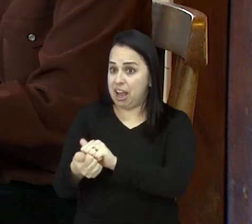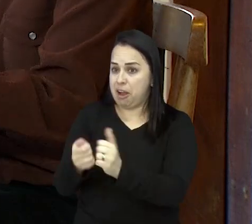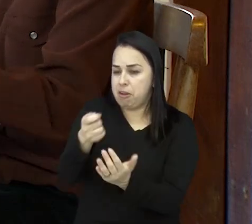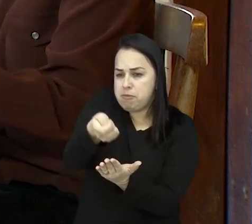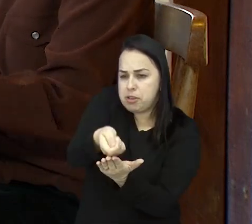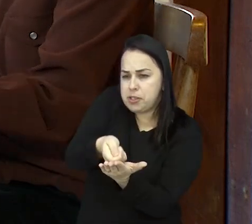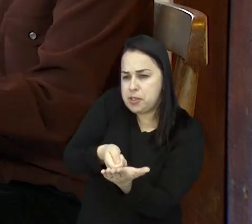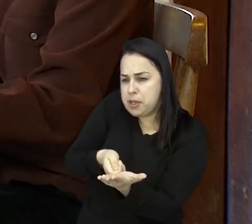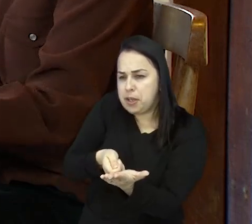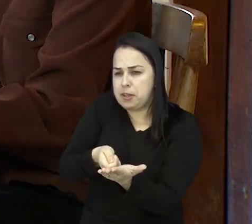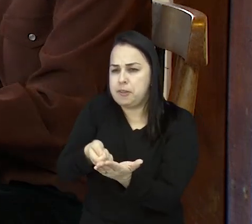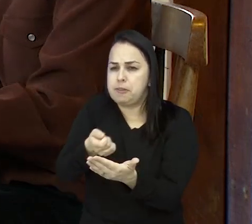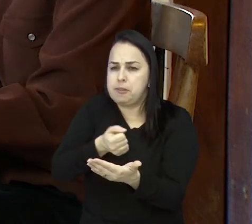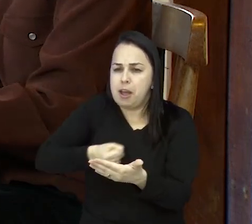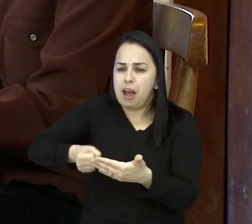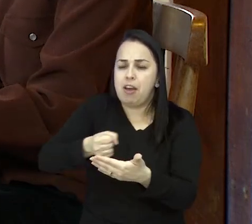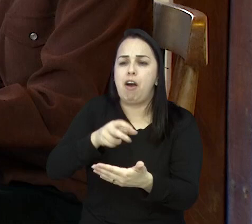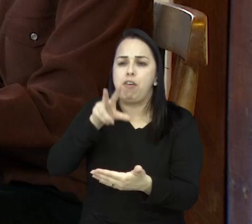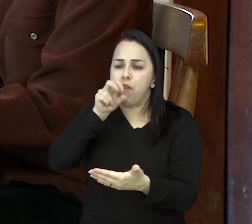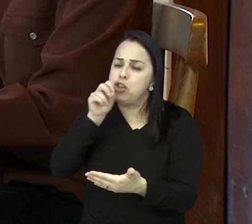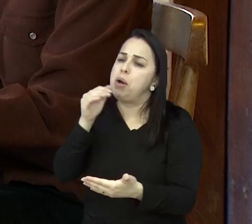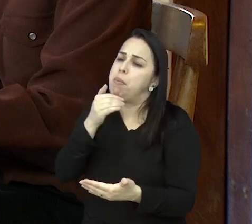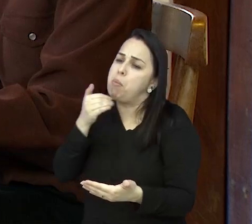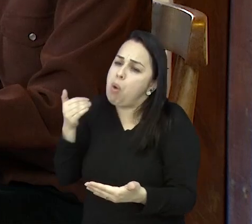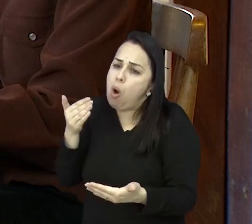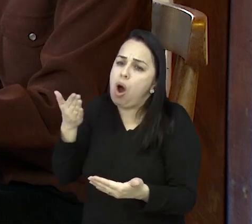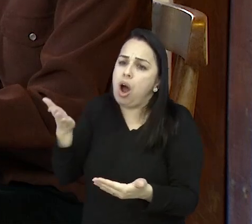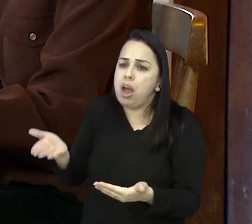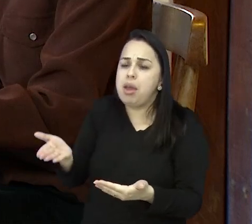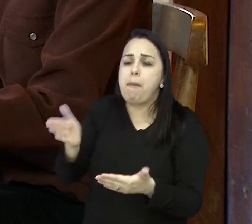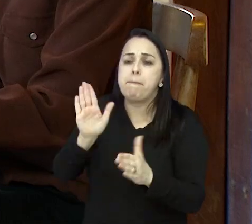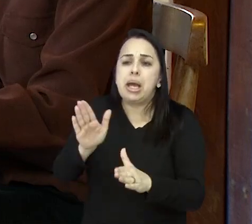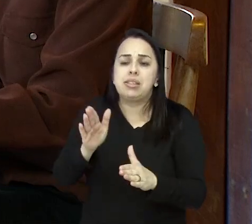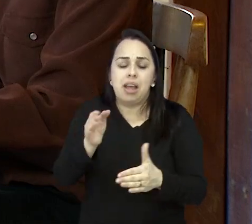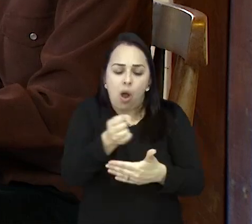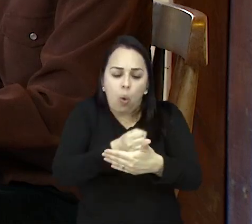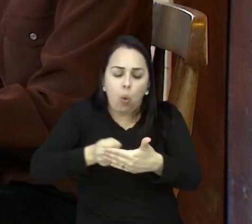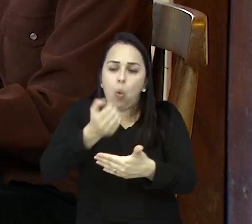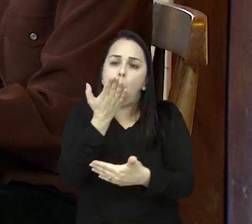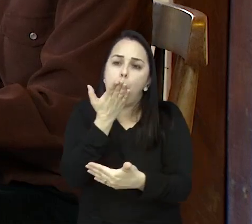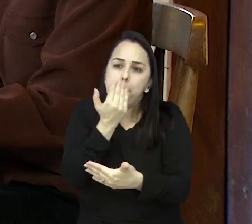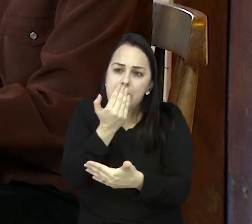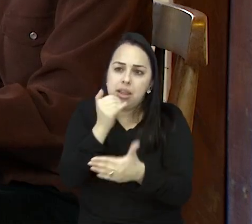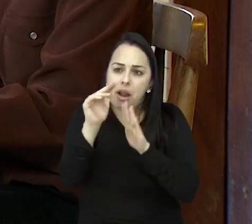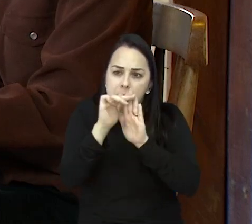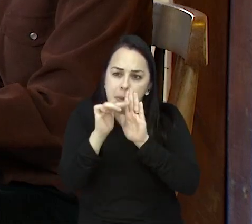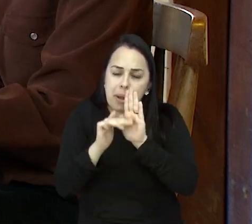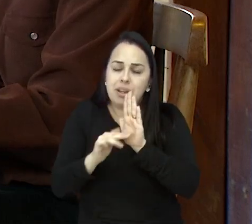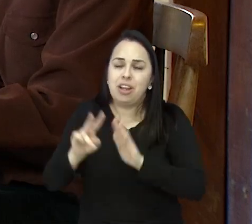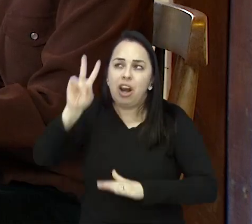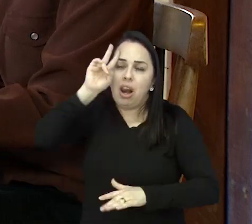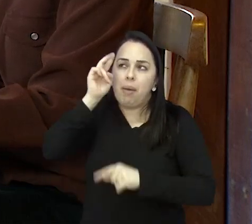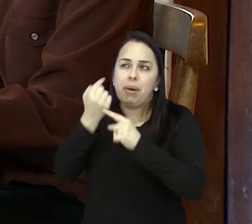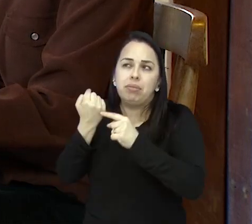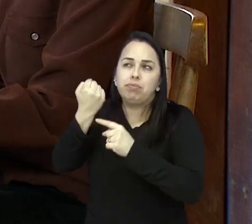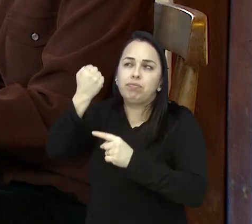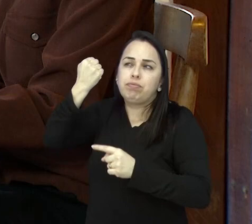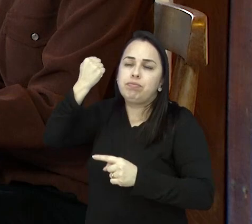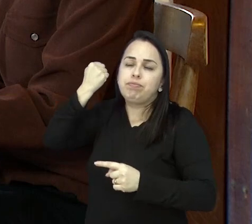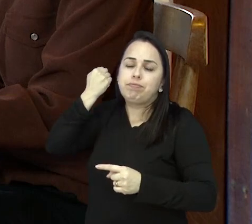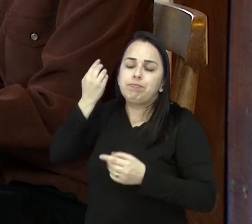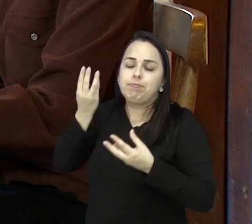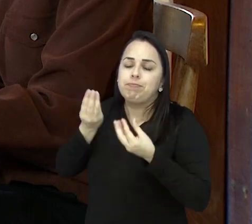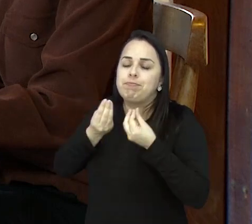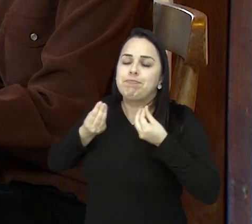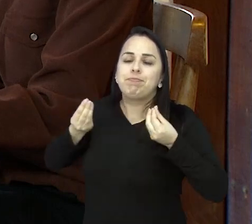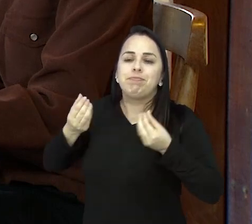família da minha avó, que já falecida, avós, né? Que para não perder, porque a gente sabe que o gostinho de infância, ele traz